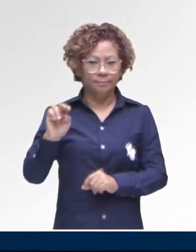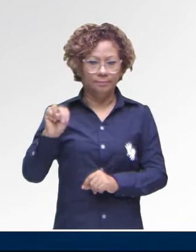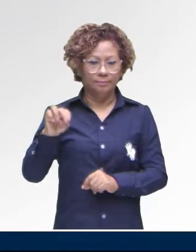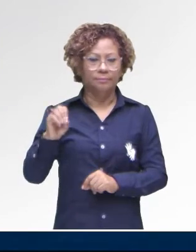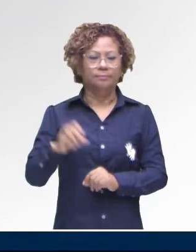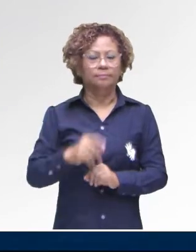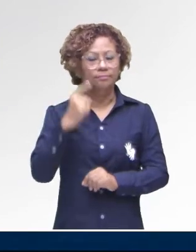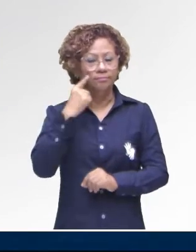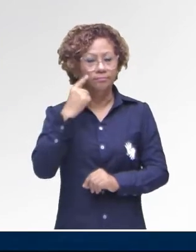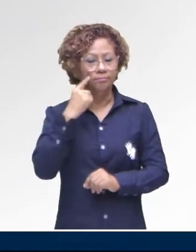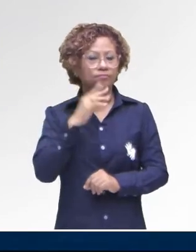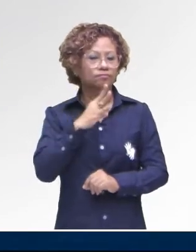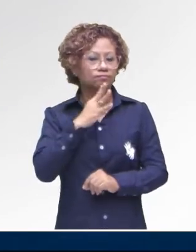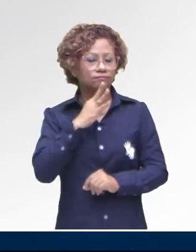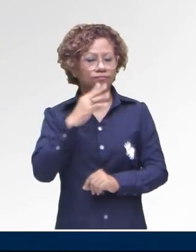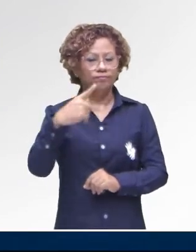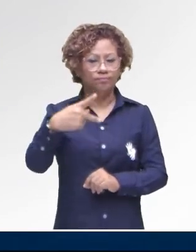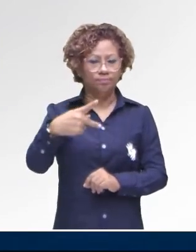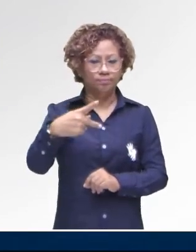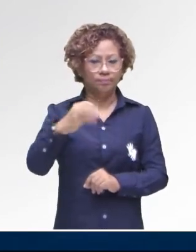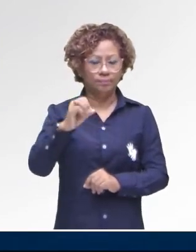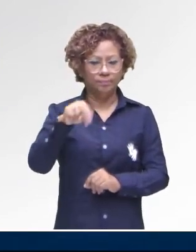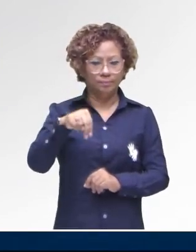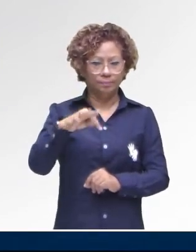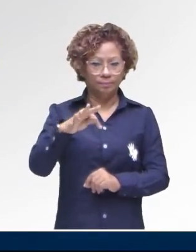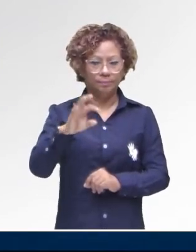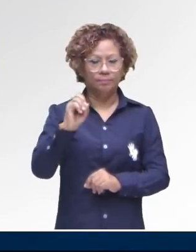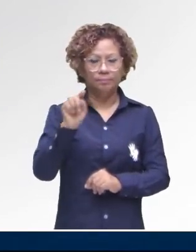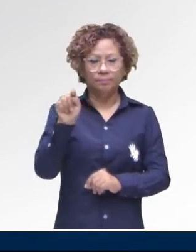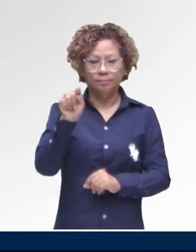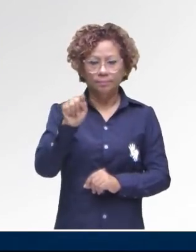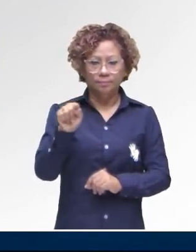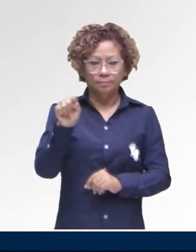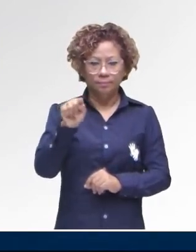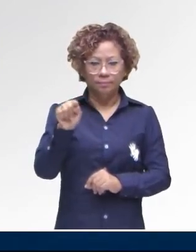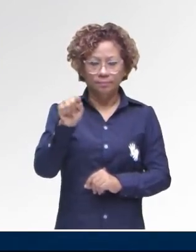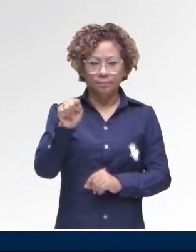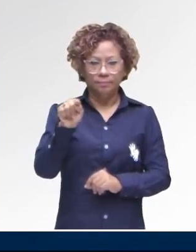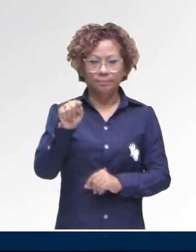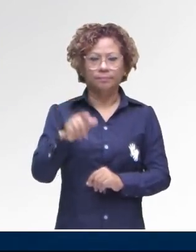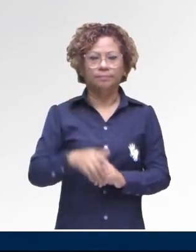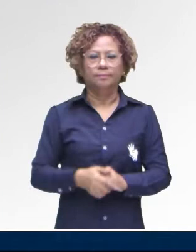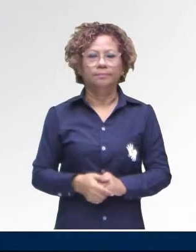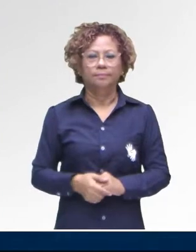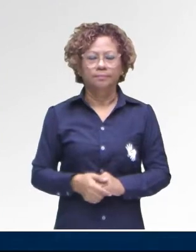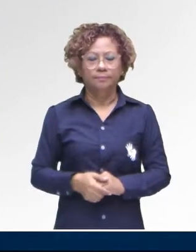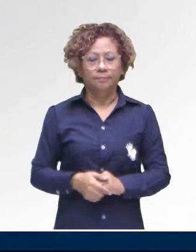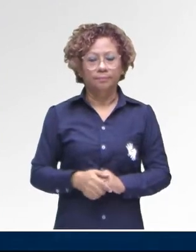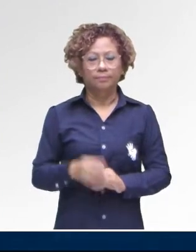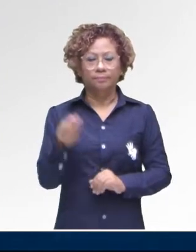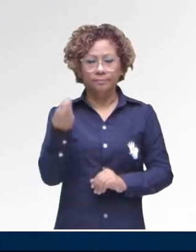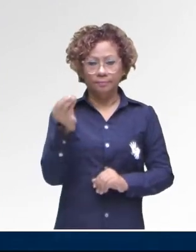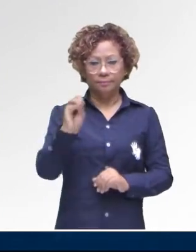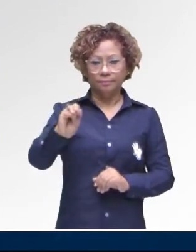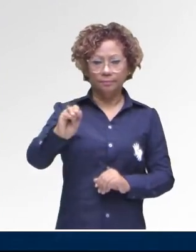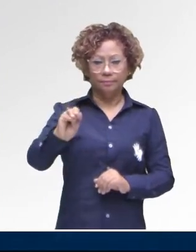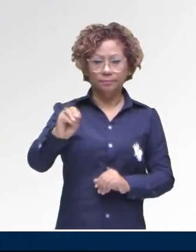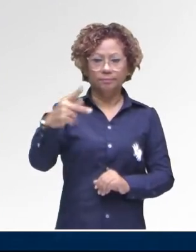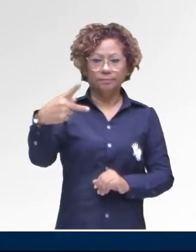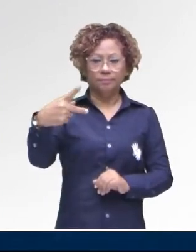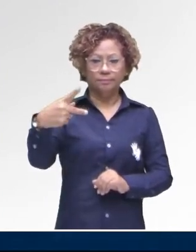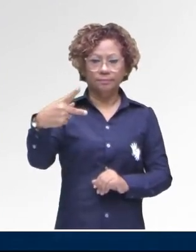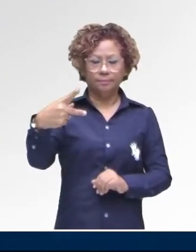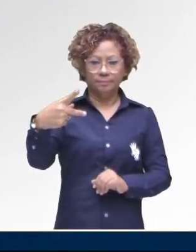Então, nós temos aqui o nosso ponto, né? O ponto P. O nome dele, então, é P. Demos